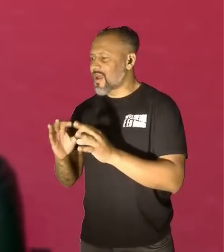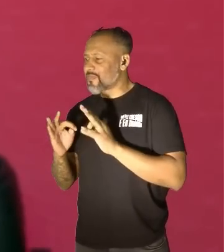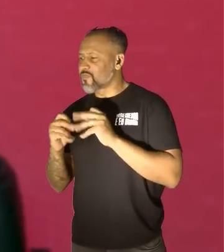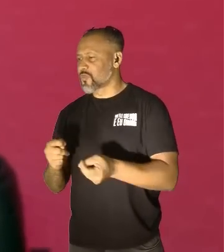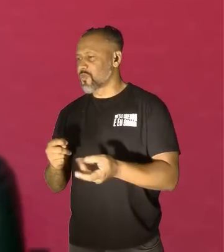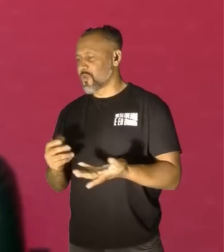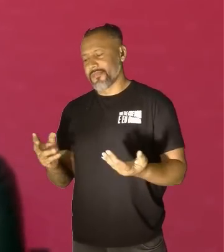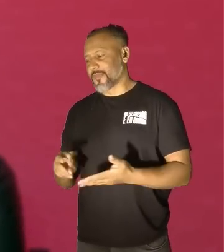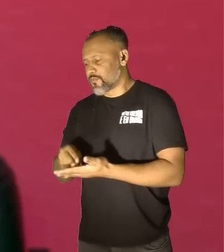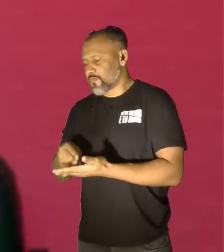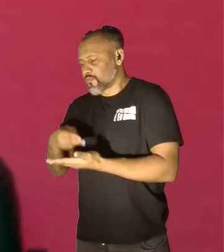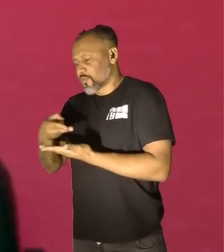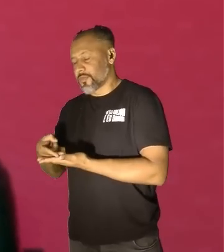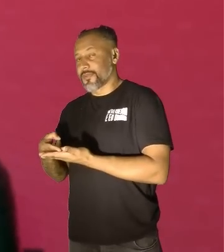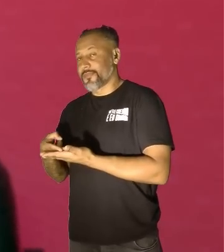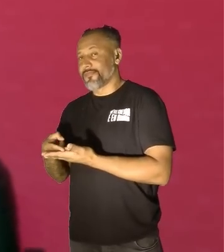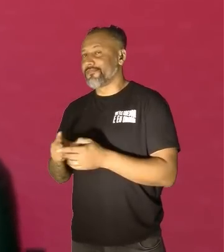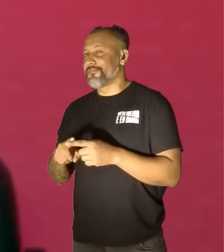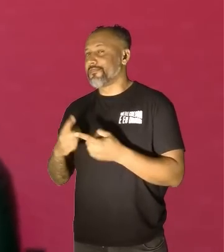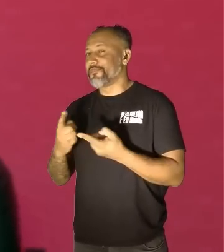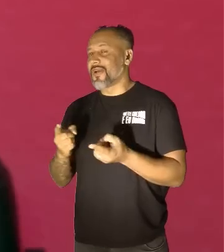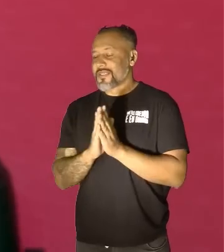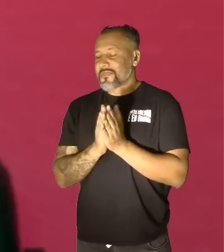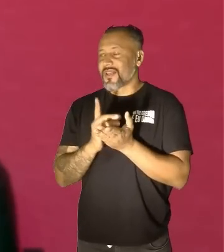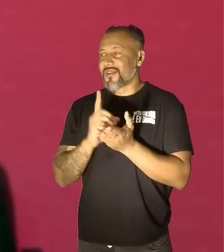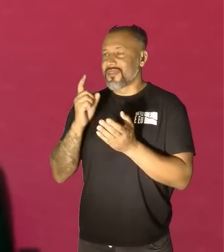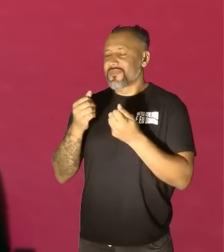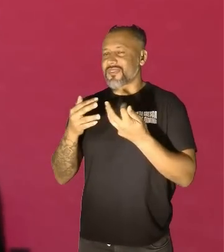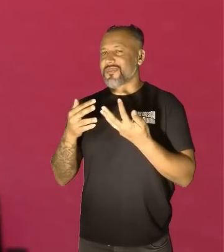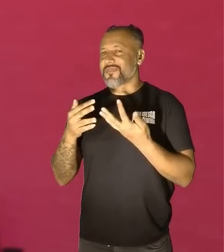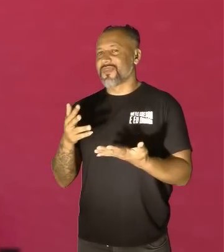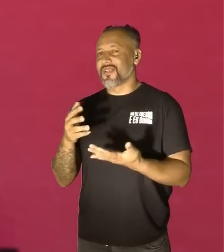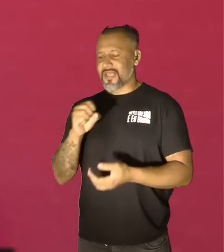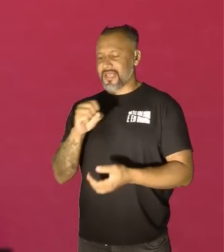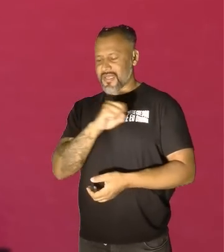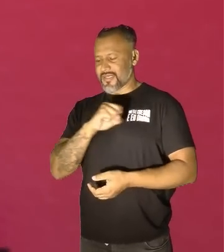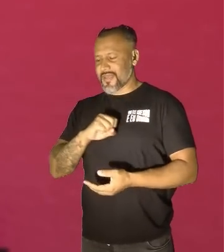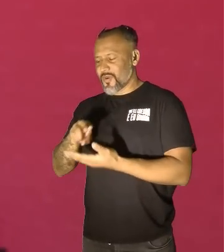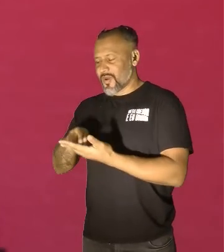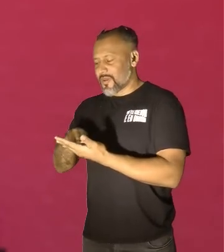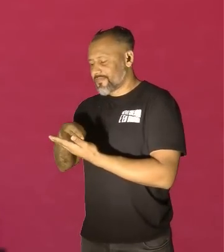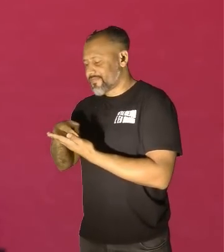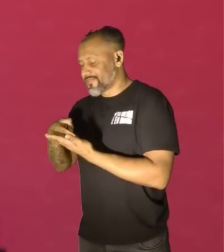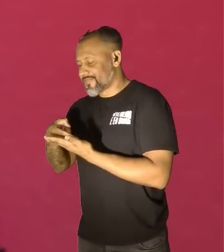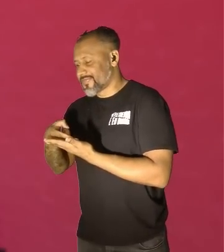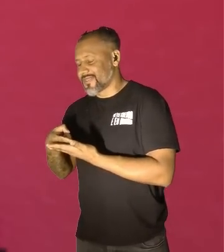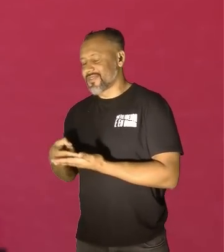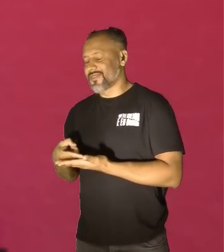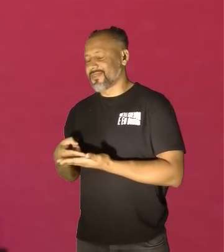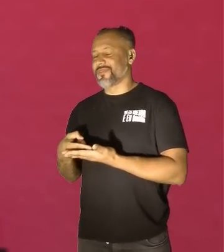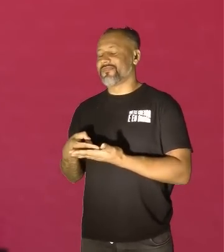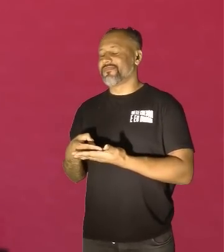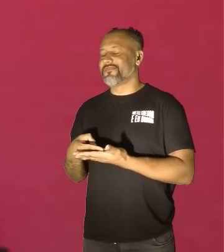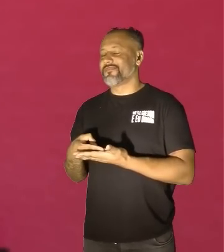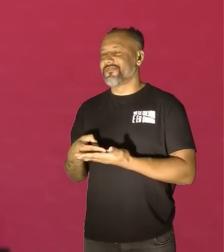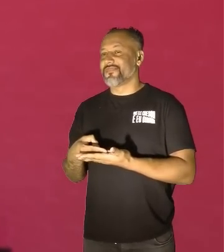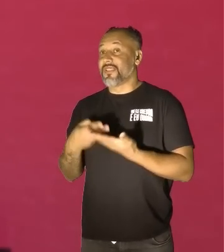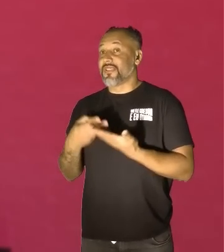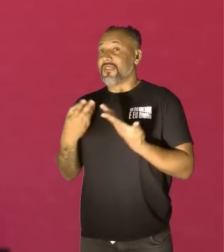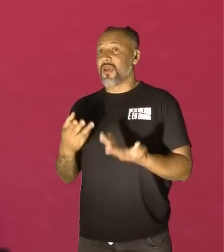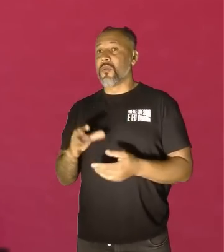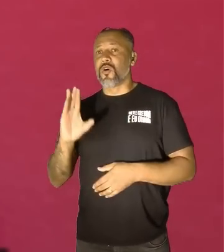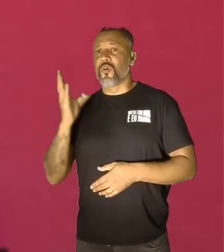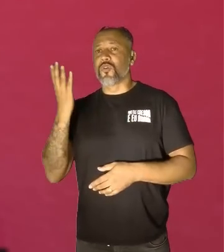quando Samuel deita, uma voz vem. Já que ninguém ensinou ele, eu vou ensinar. Samuel,